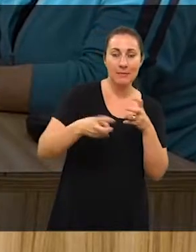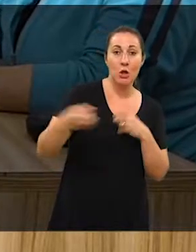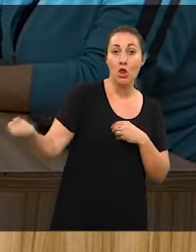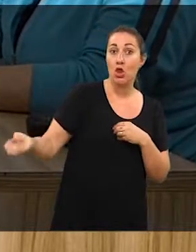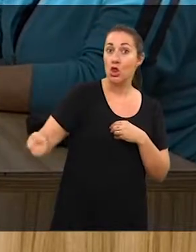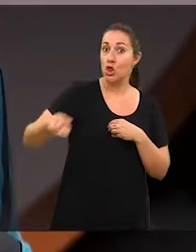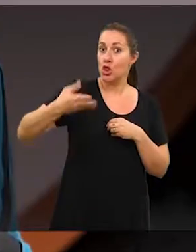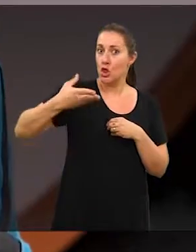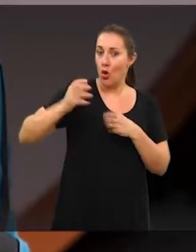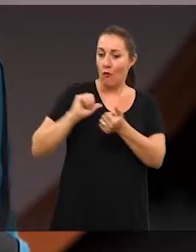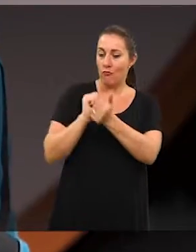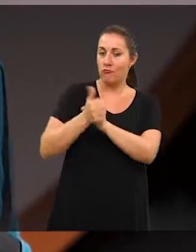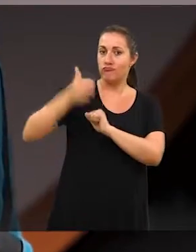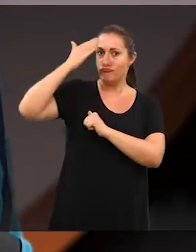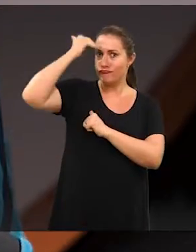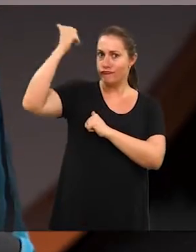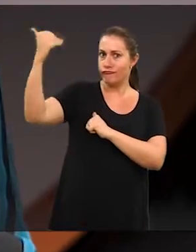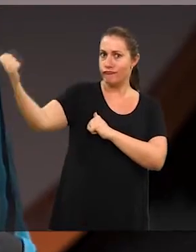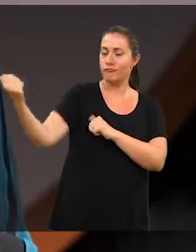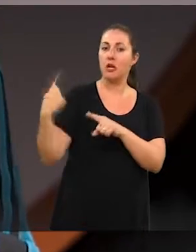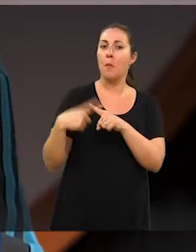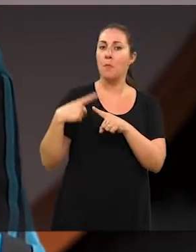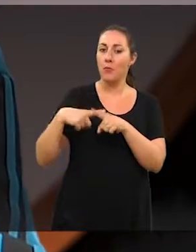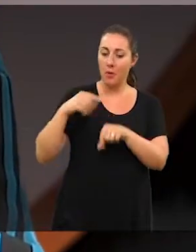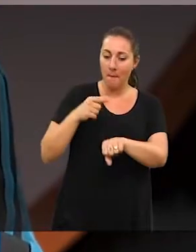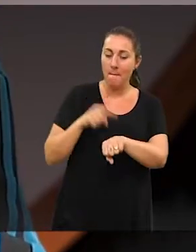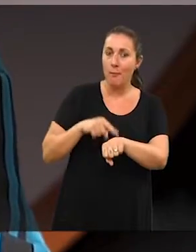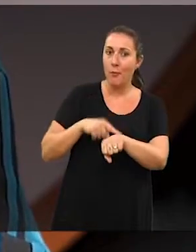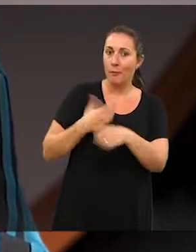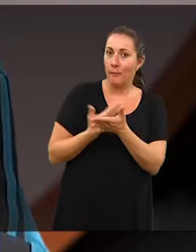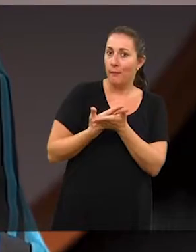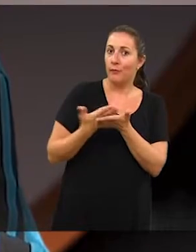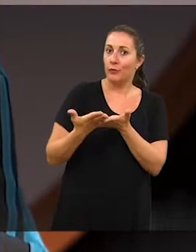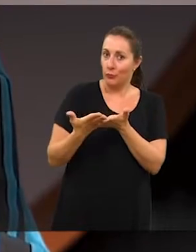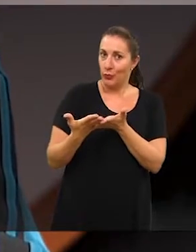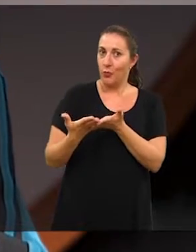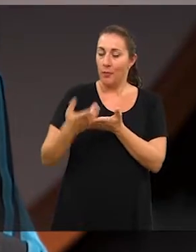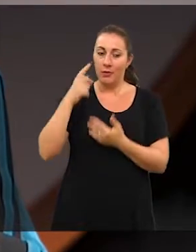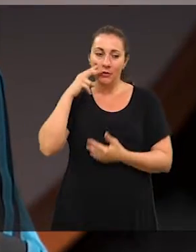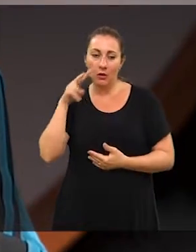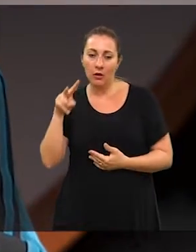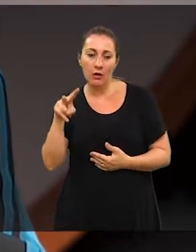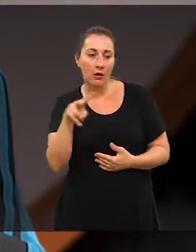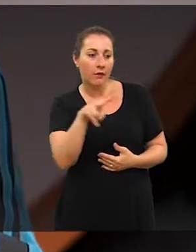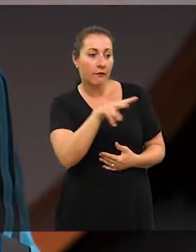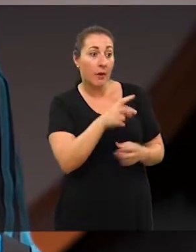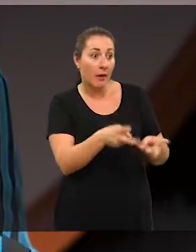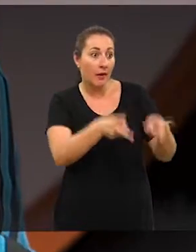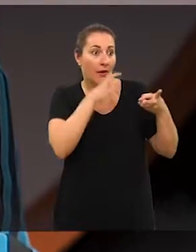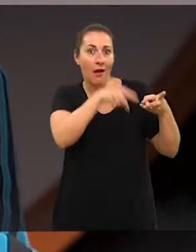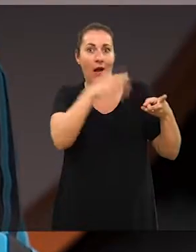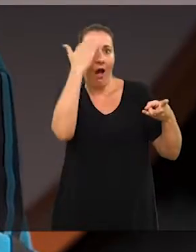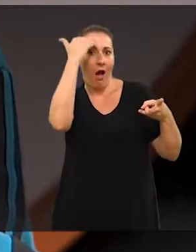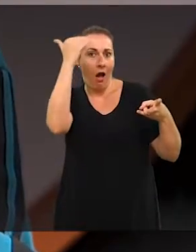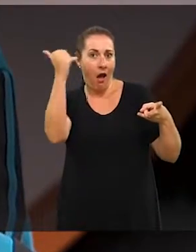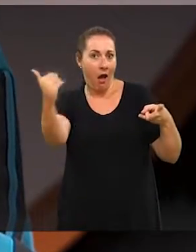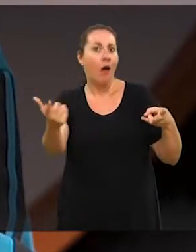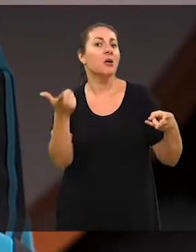novos talentos. Claro. Porque é onde começa e inicia, onde a gente já visualiza